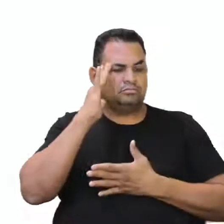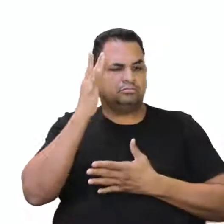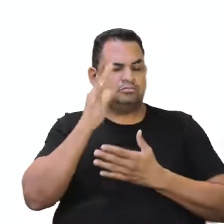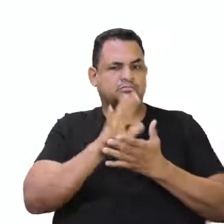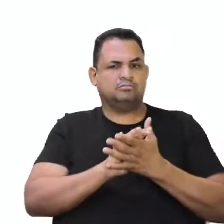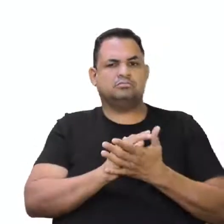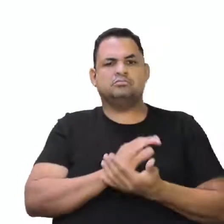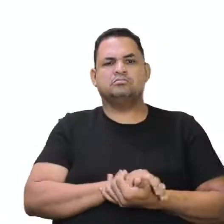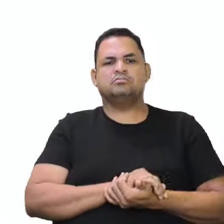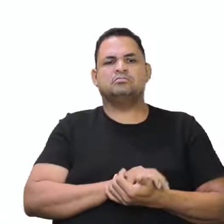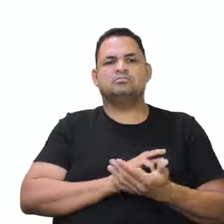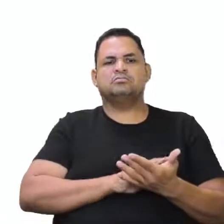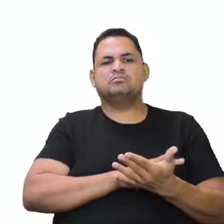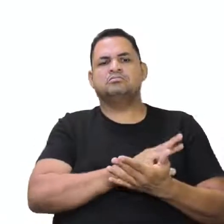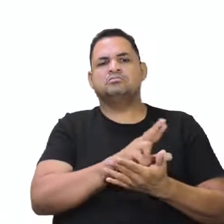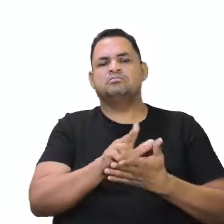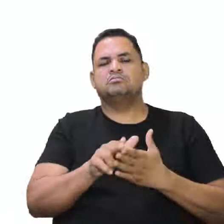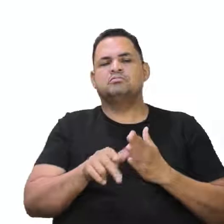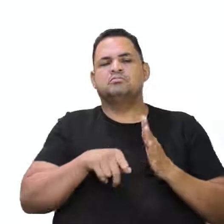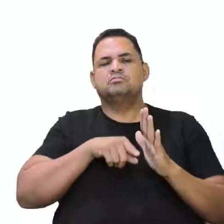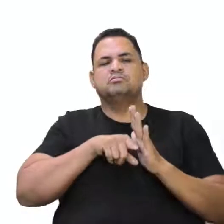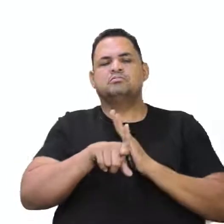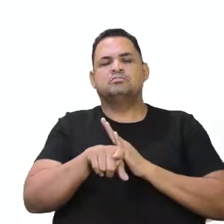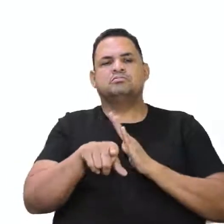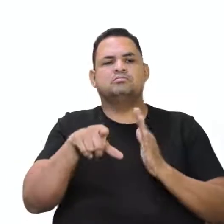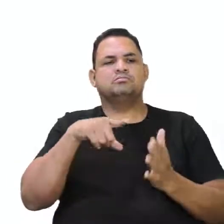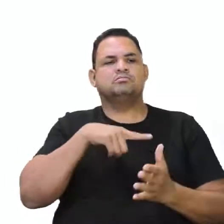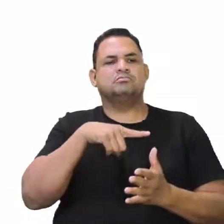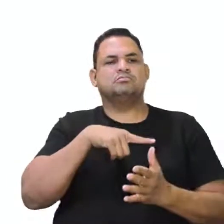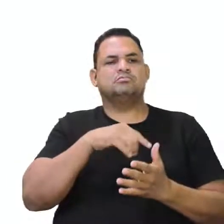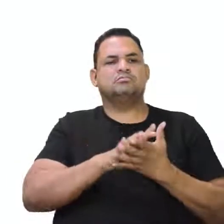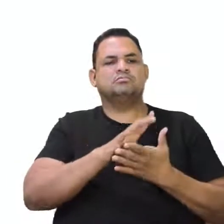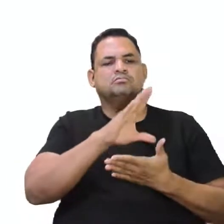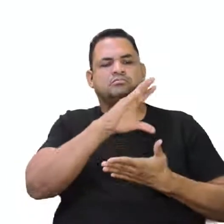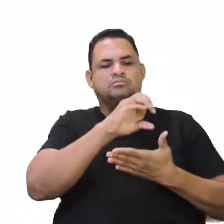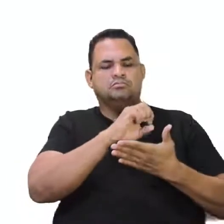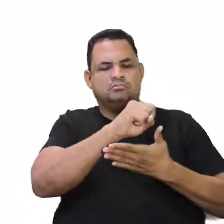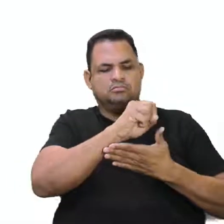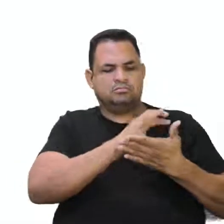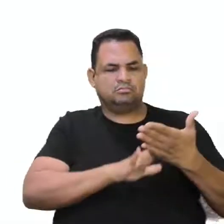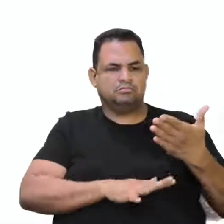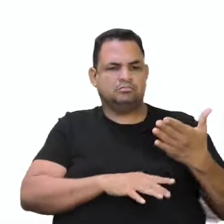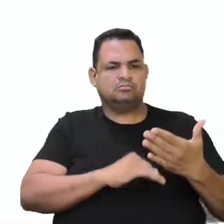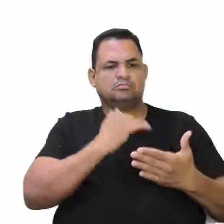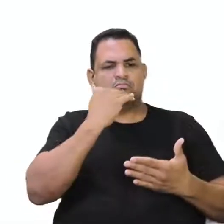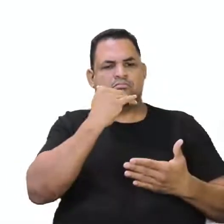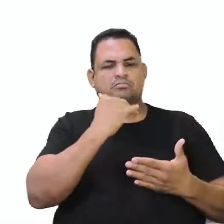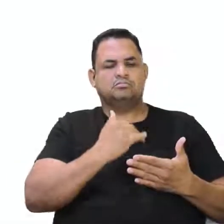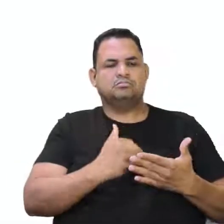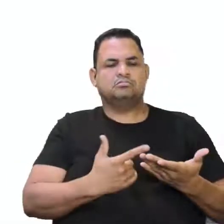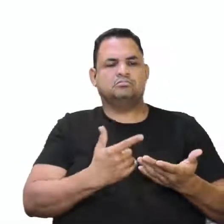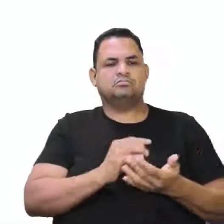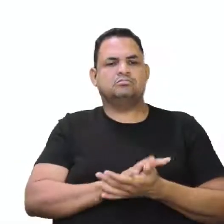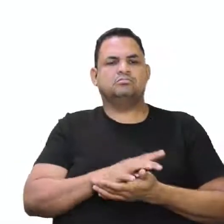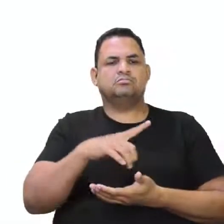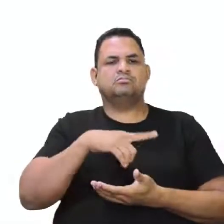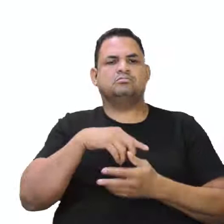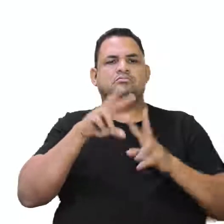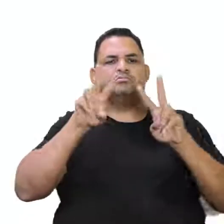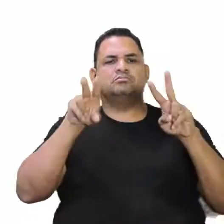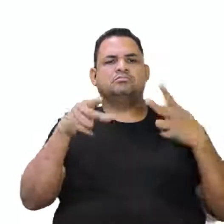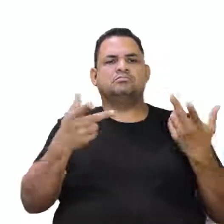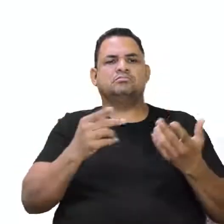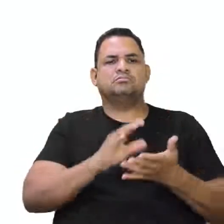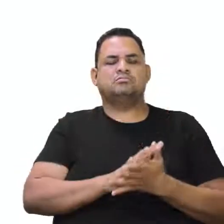quiz, porque são várias perguntas e temos aqui as alternativas, uma atrás da outra, e o tema é